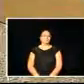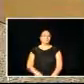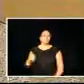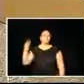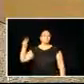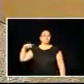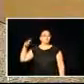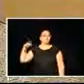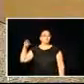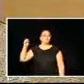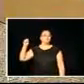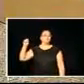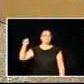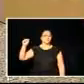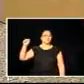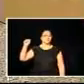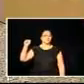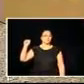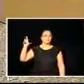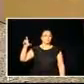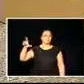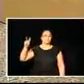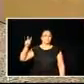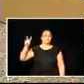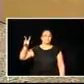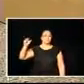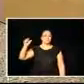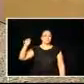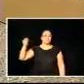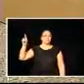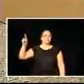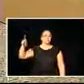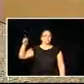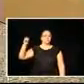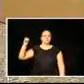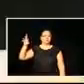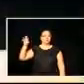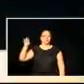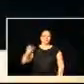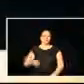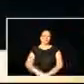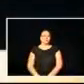Salvador Soares, dispõe de 5 minutos para as suas considerações.